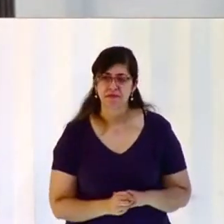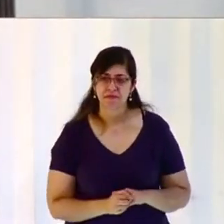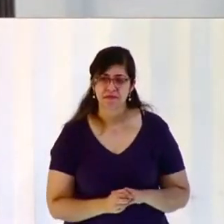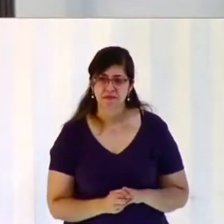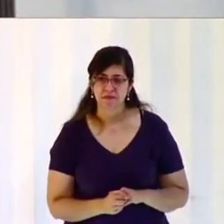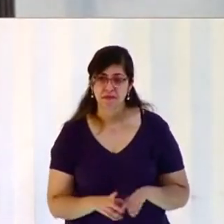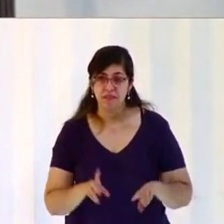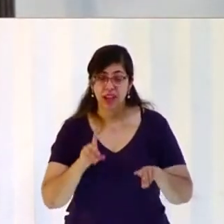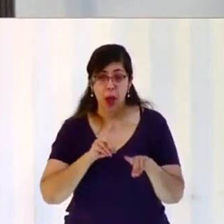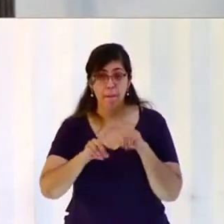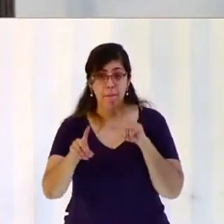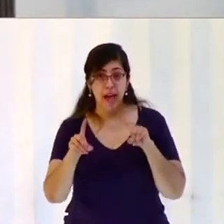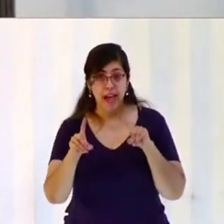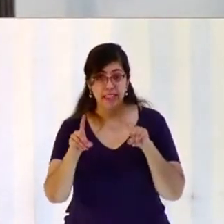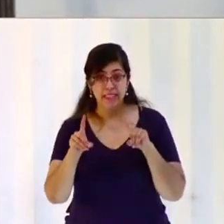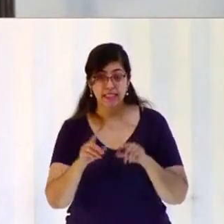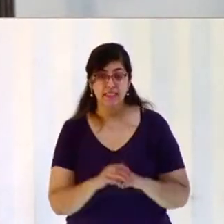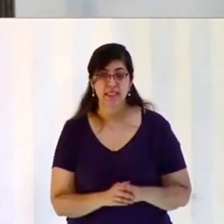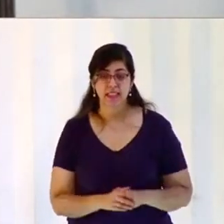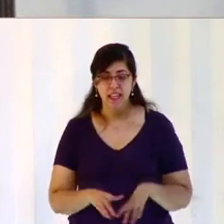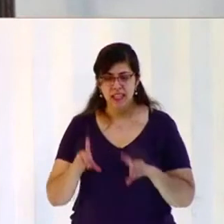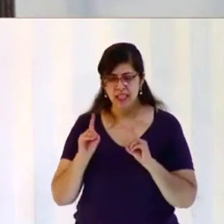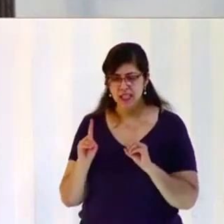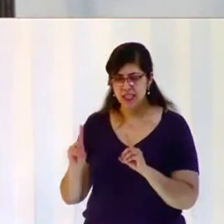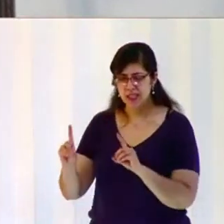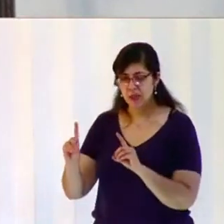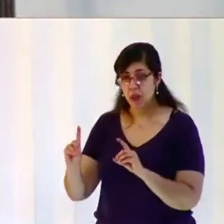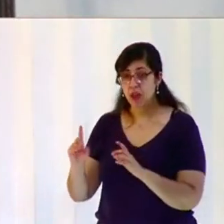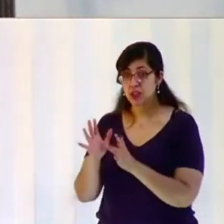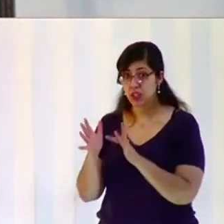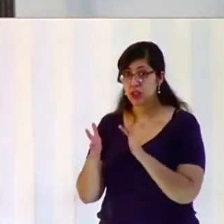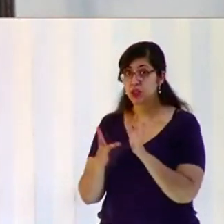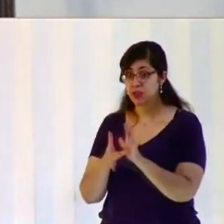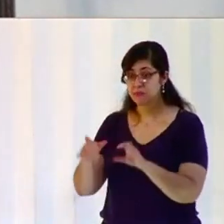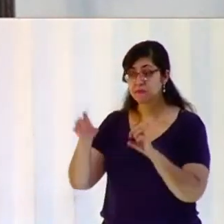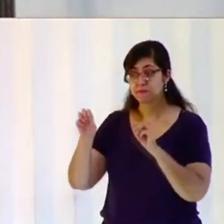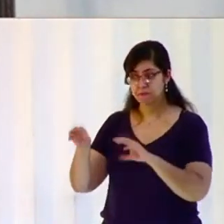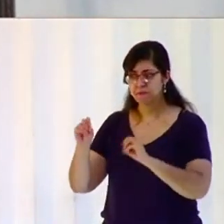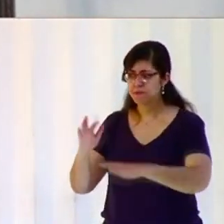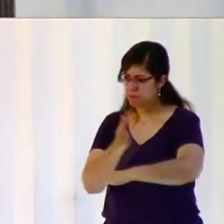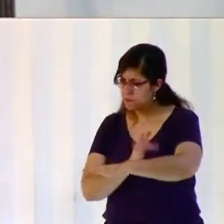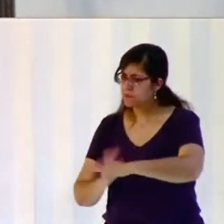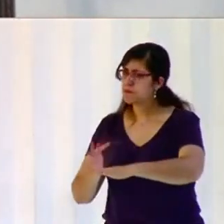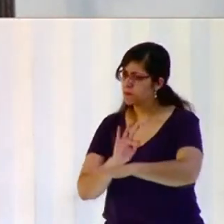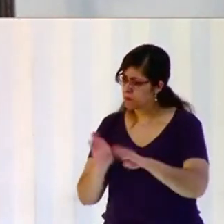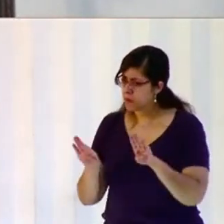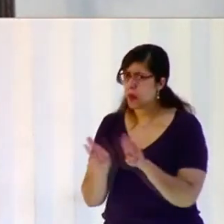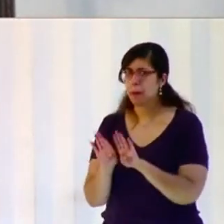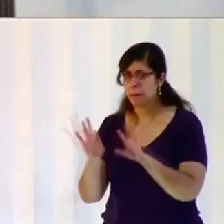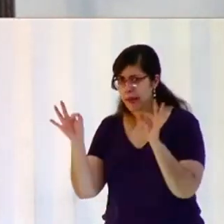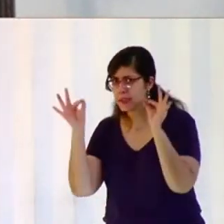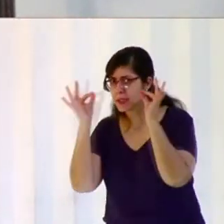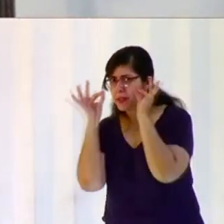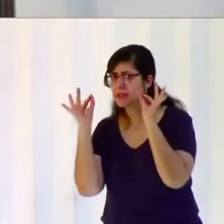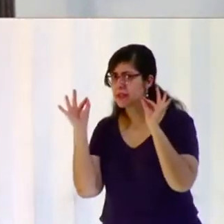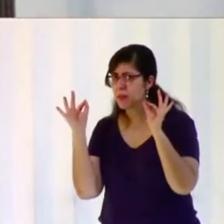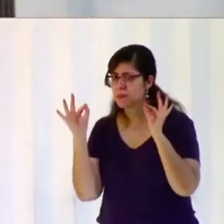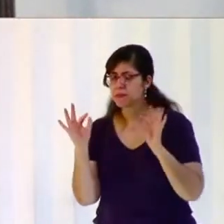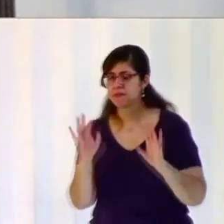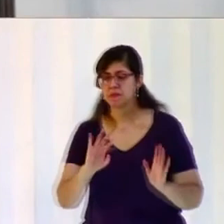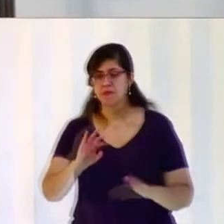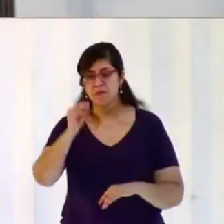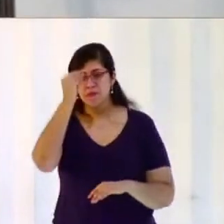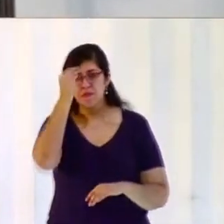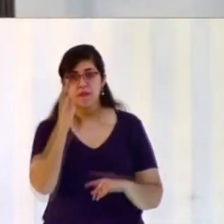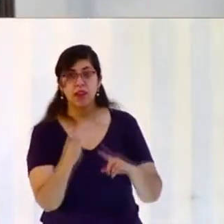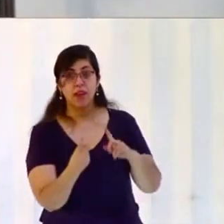Nas correções, nas instruções, os discípulos estão com Jesus. Primeira aplicação para nós, meus irmãos,